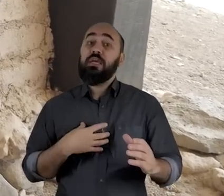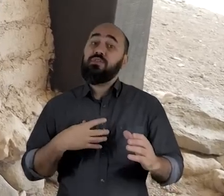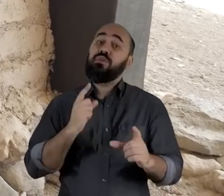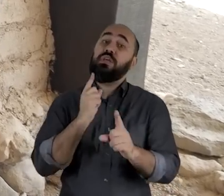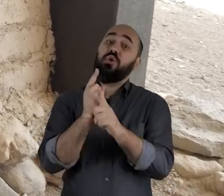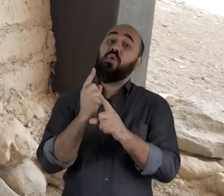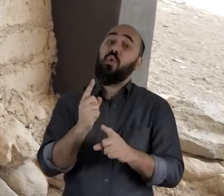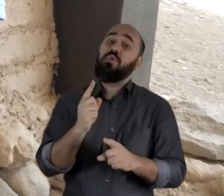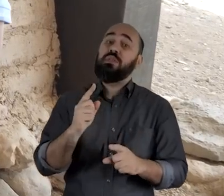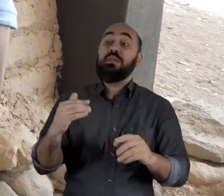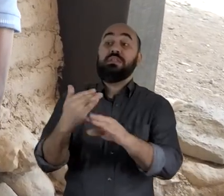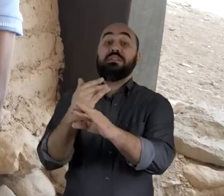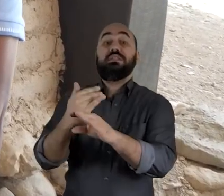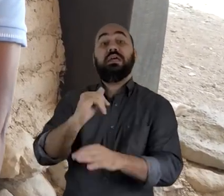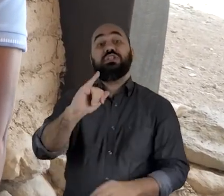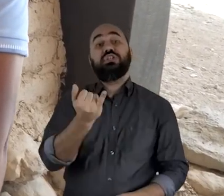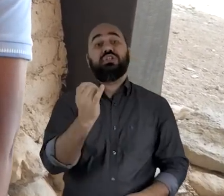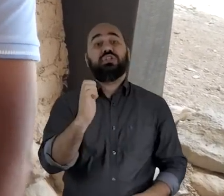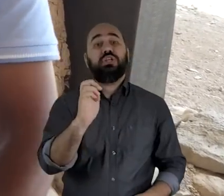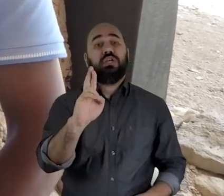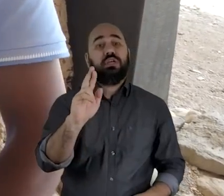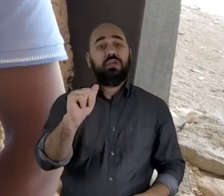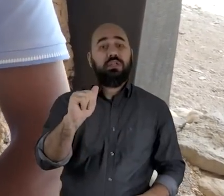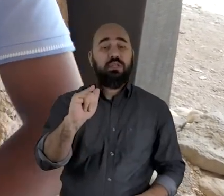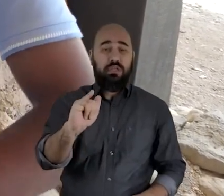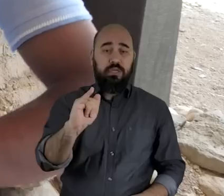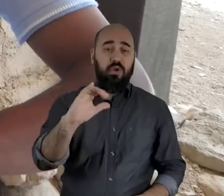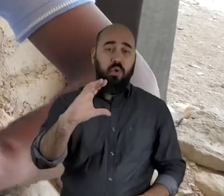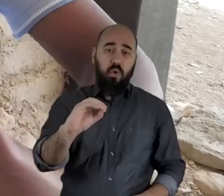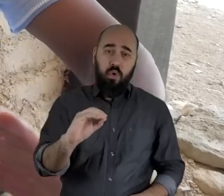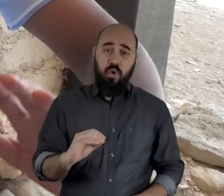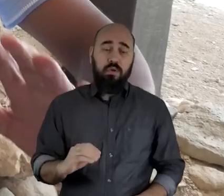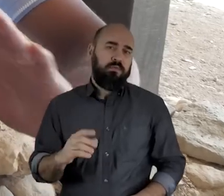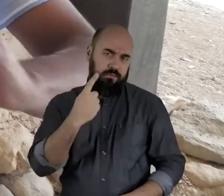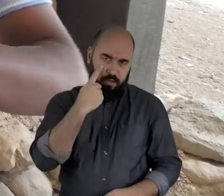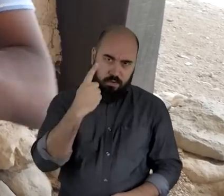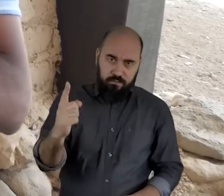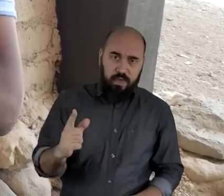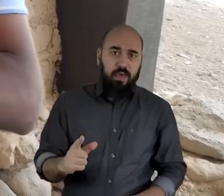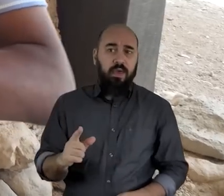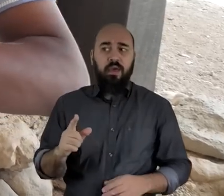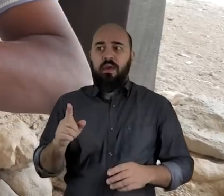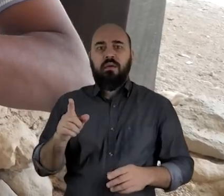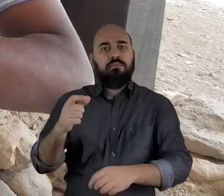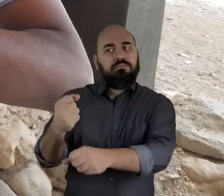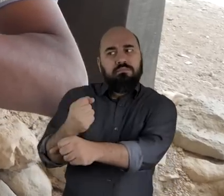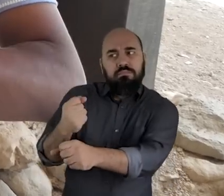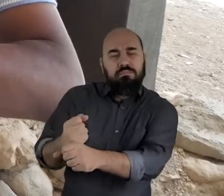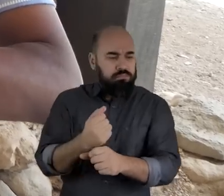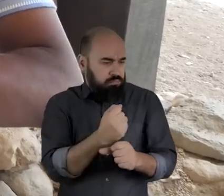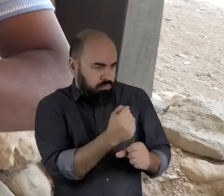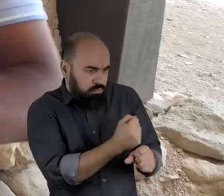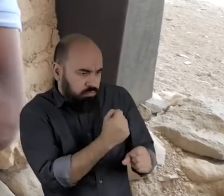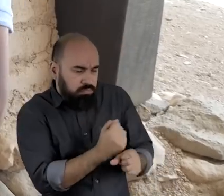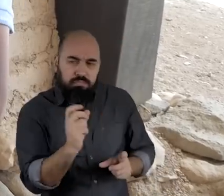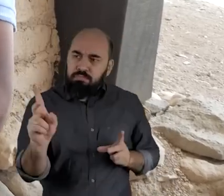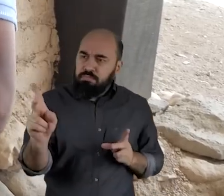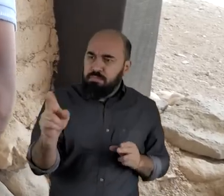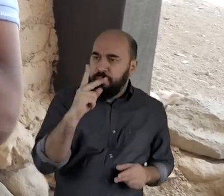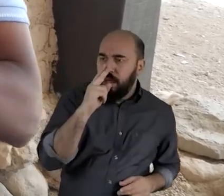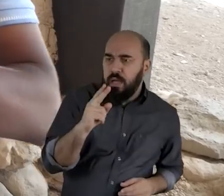estilo que eu encontro também na cidade de Jericó. Então você vê que o cenário vai sendo construído de uma maneira assim muito